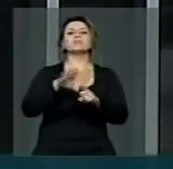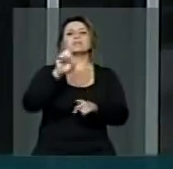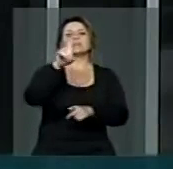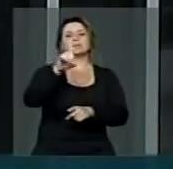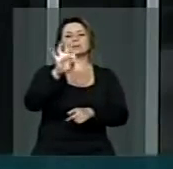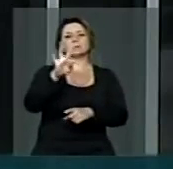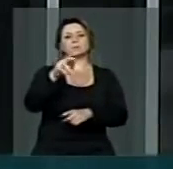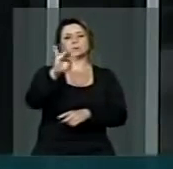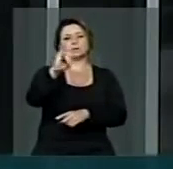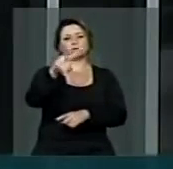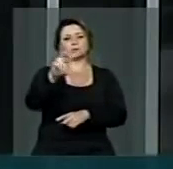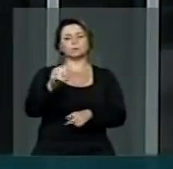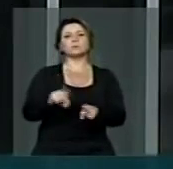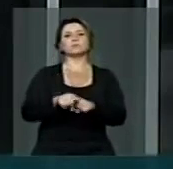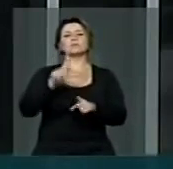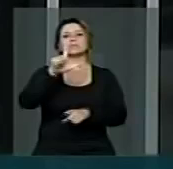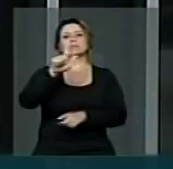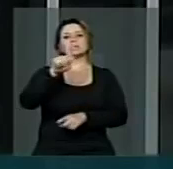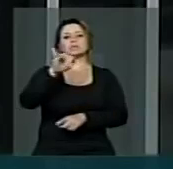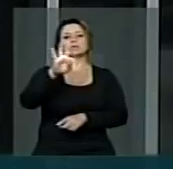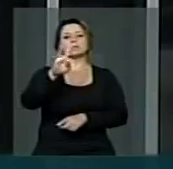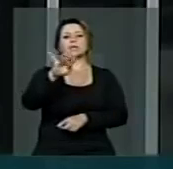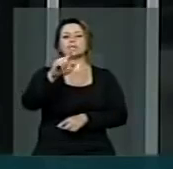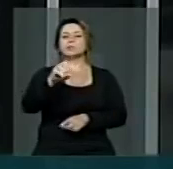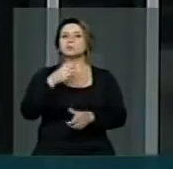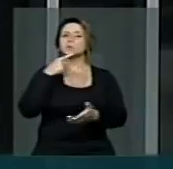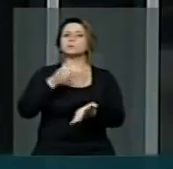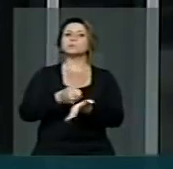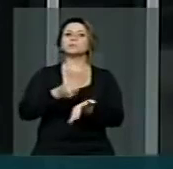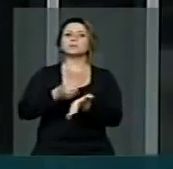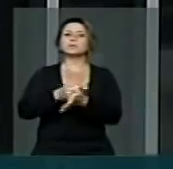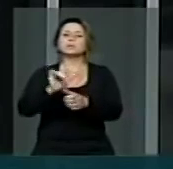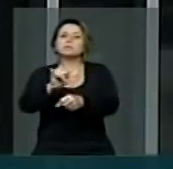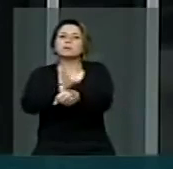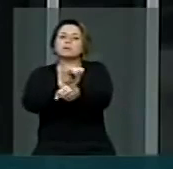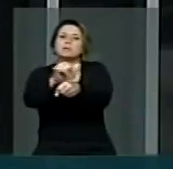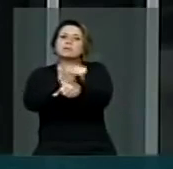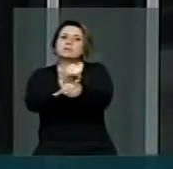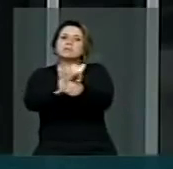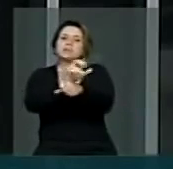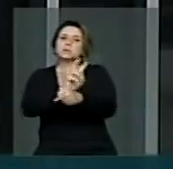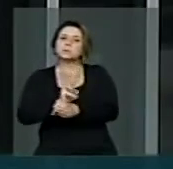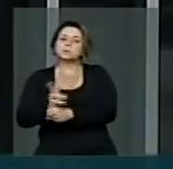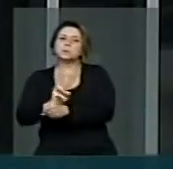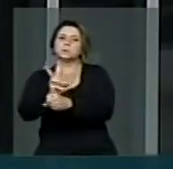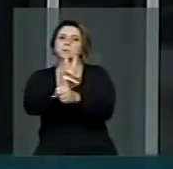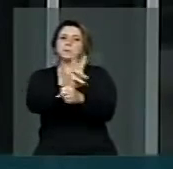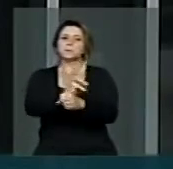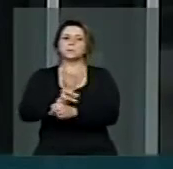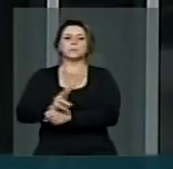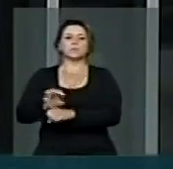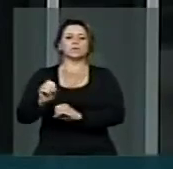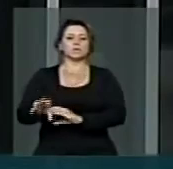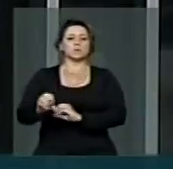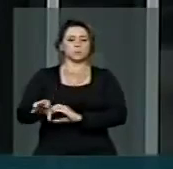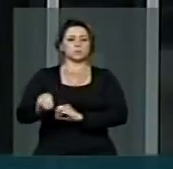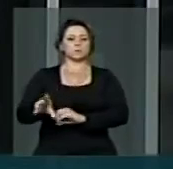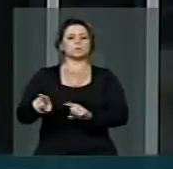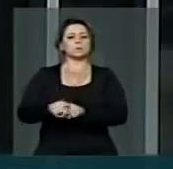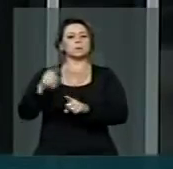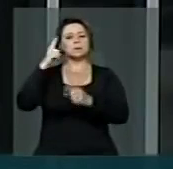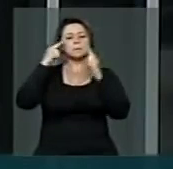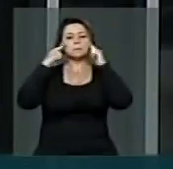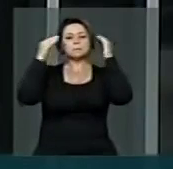a responsabilidade inadiável de estabelecer mecanismos de regulação e controle que, baseados em políticas